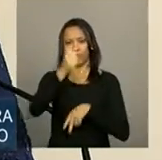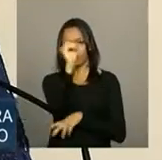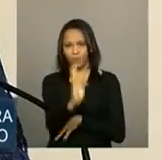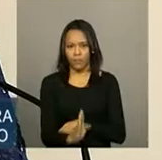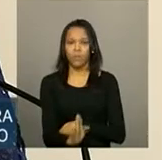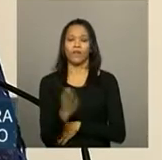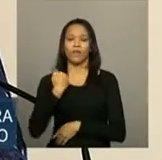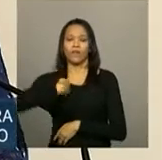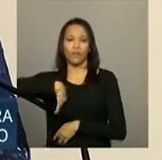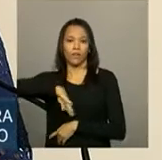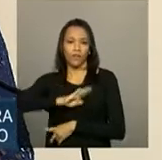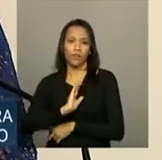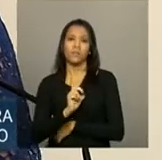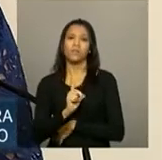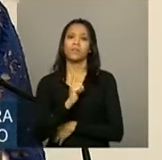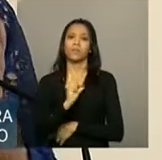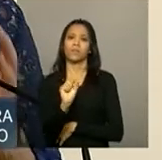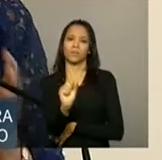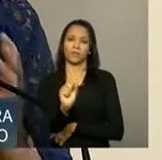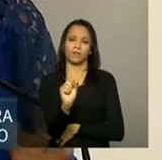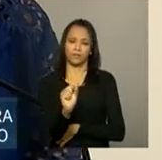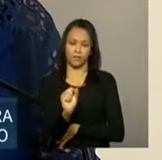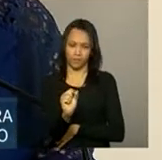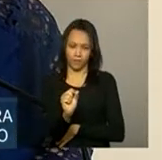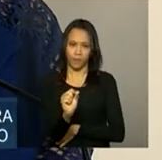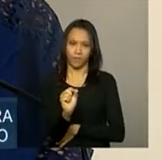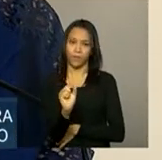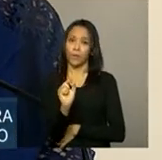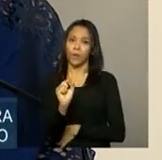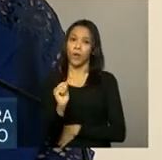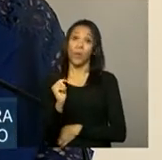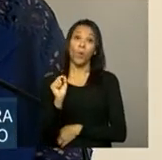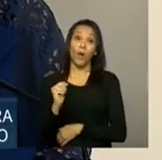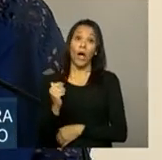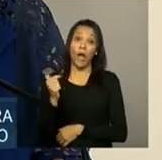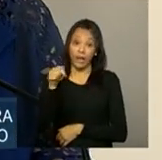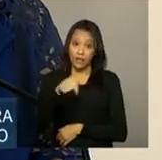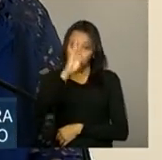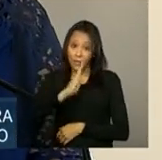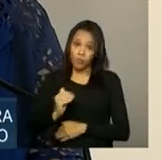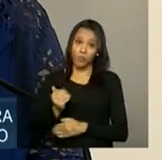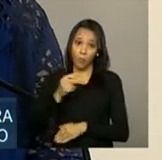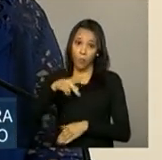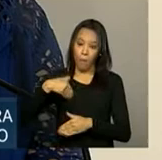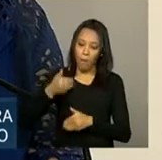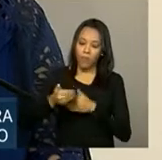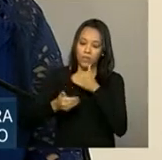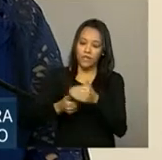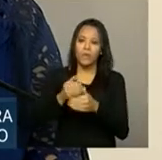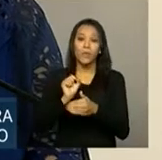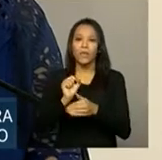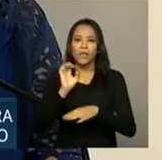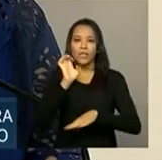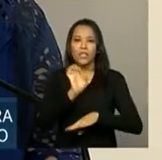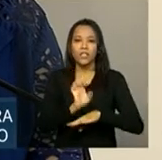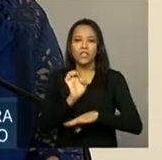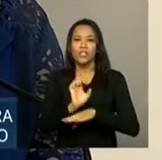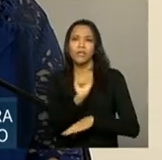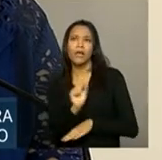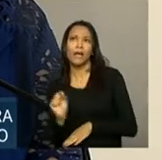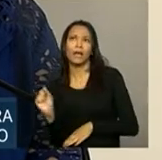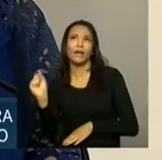nós temos um um processo no Brasil em que cada estado